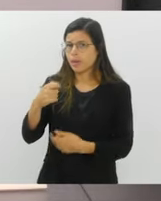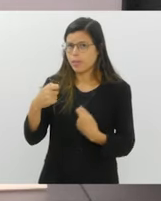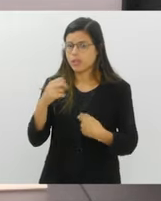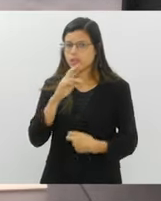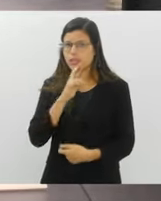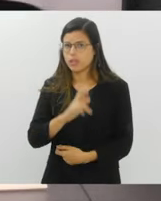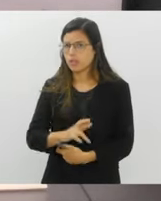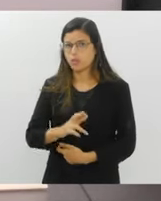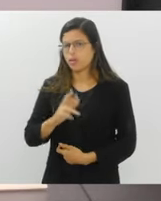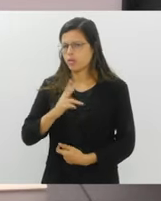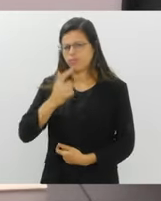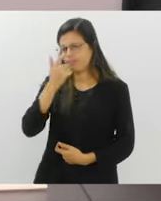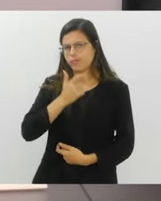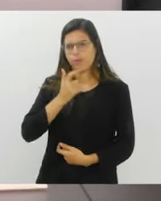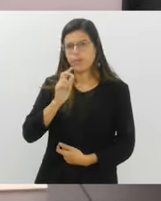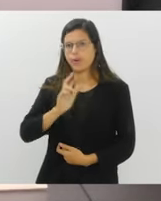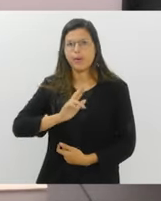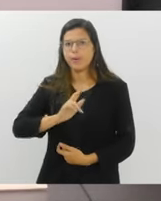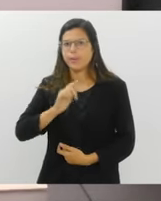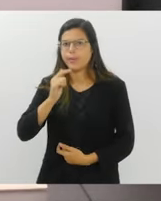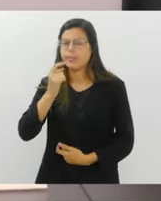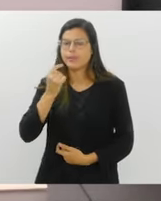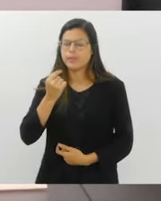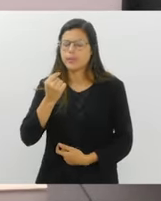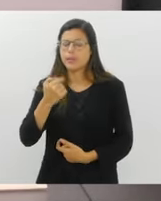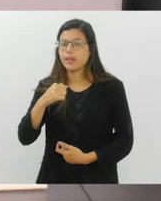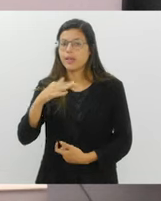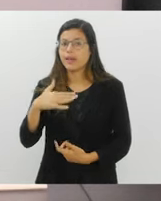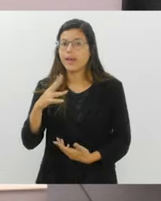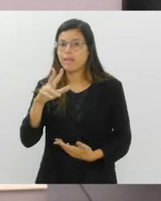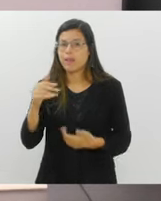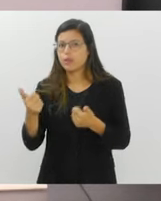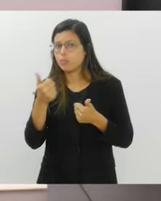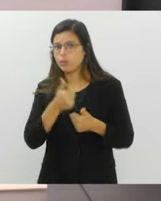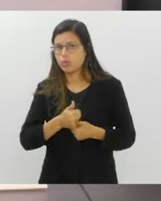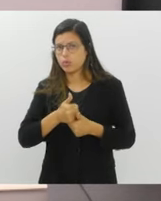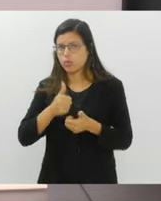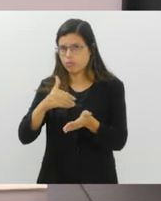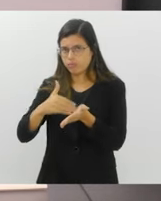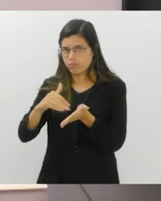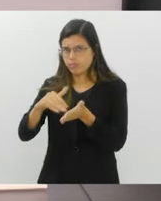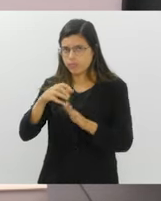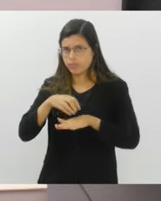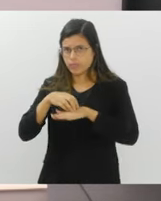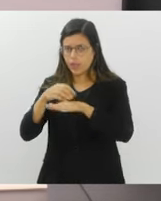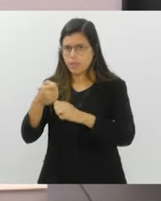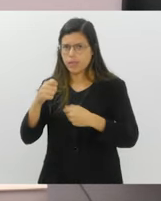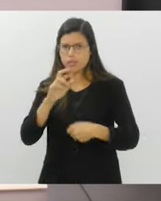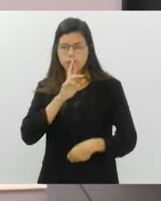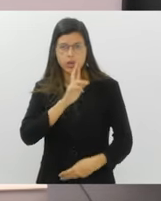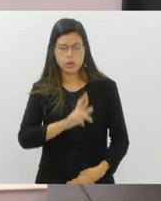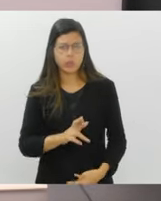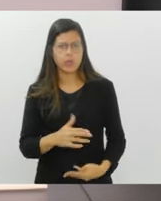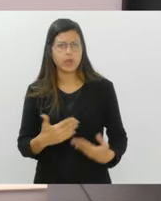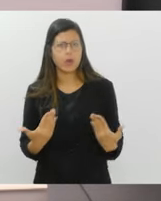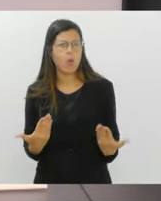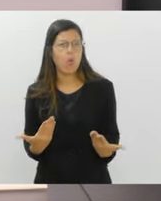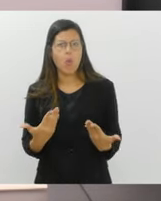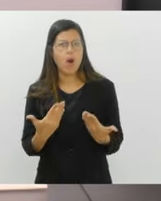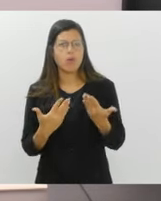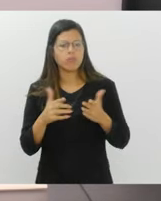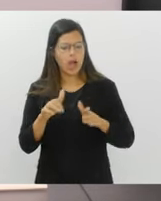de Transporte. Quem opera? Qual é o plano B? Aí ele pode me dizer assim, é a